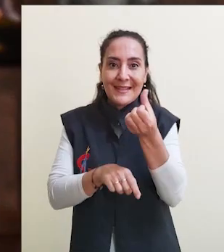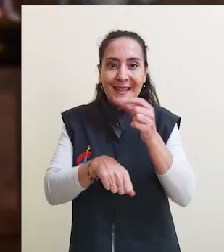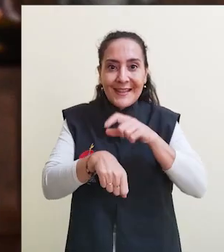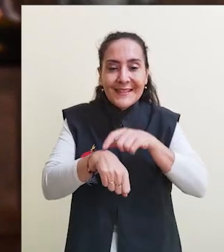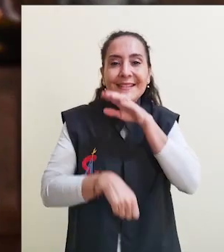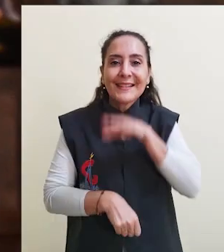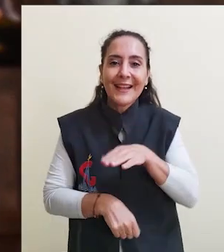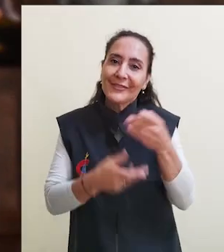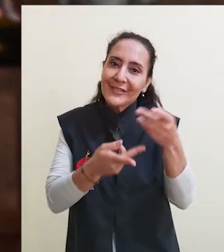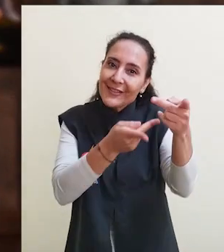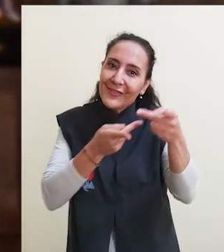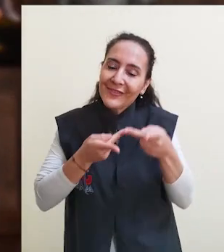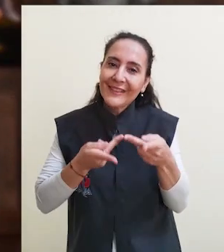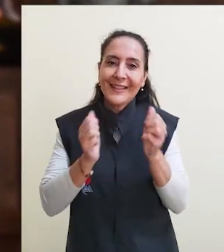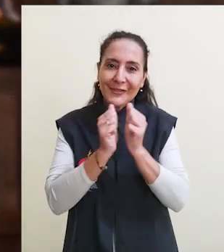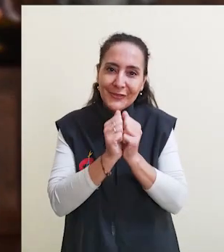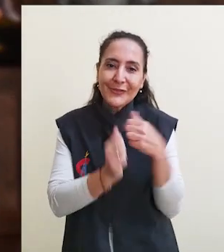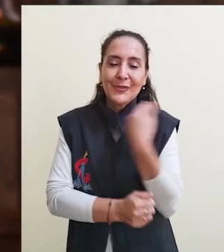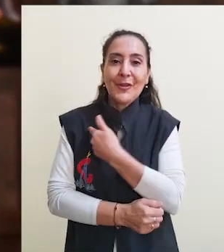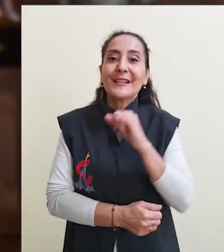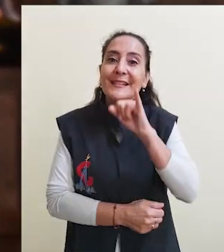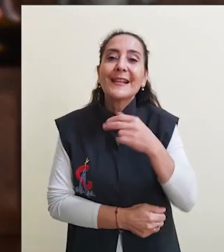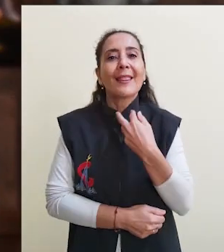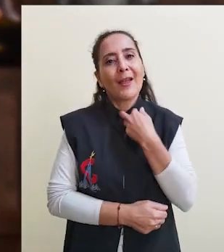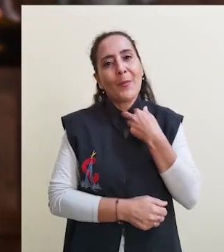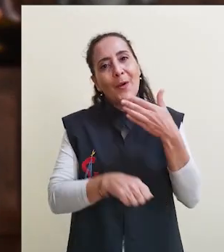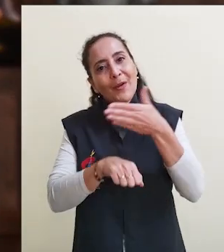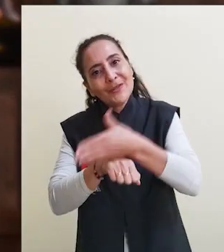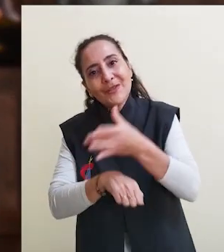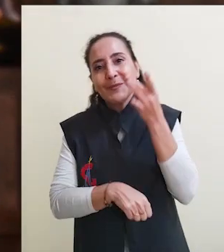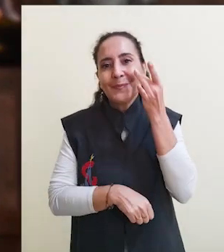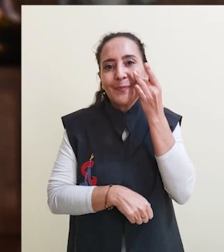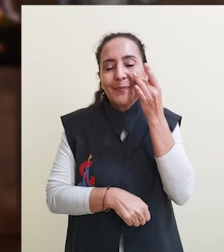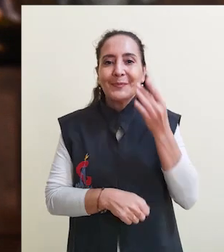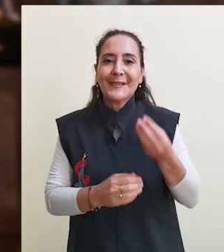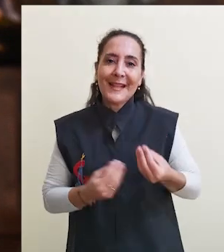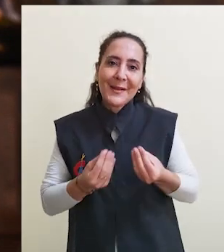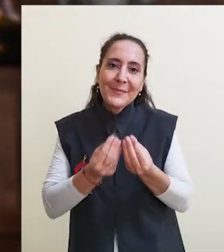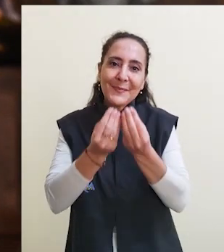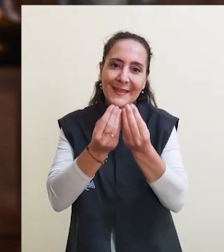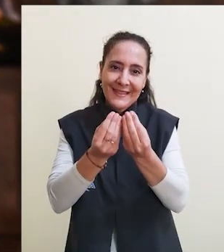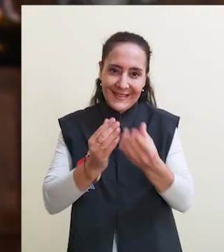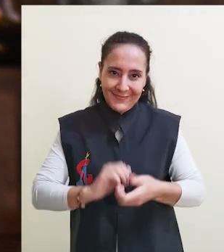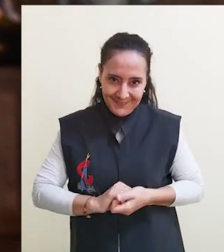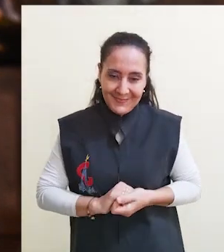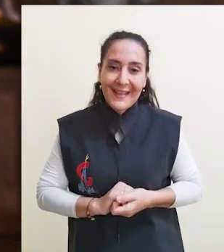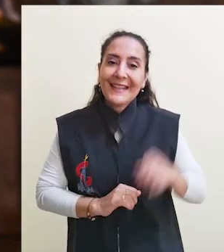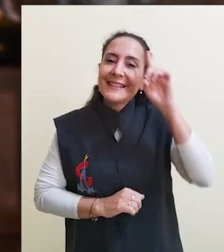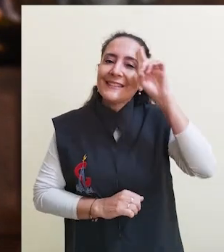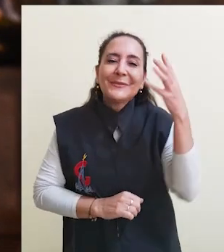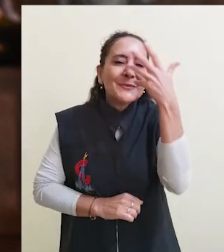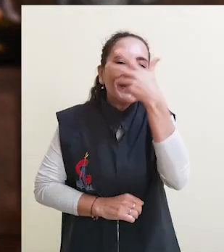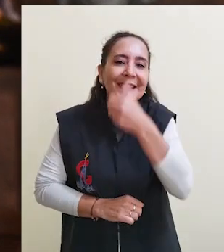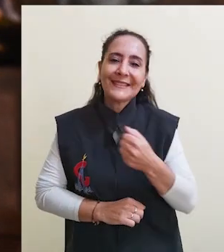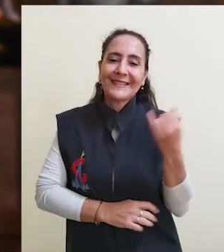da tarde, e você é convidado a nos acompanhar, caso de fato esteja impedido de estar aí na sua igreja, na sua paróquia, nesse dia